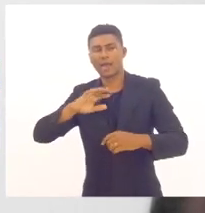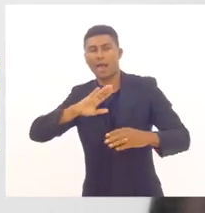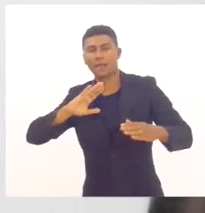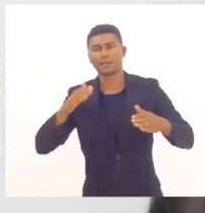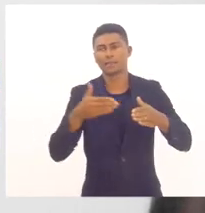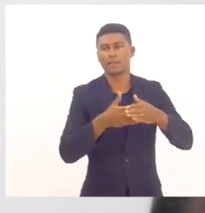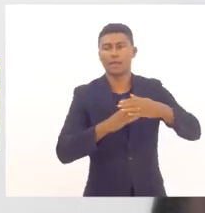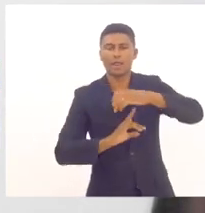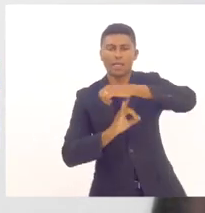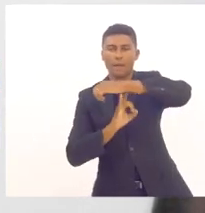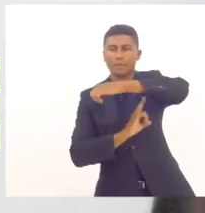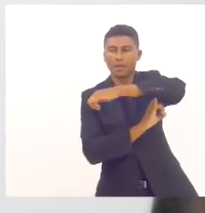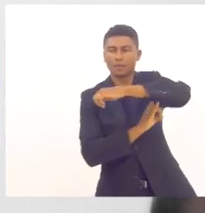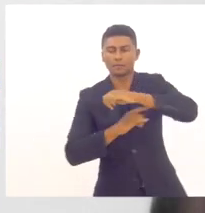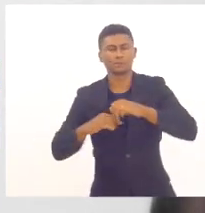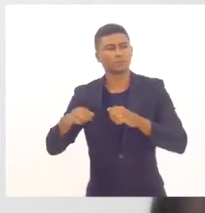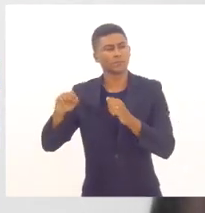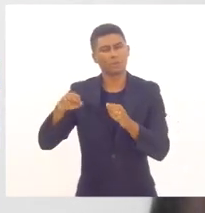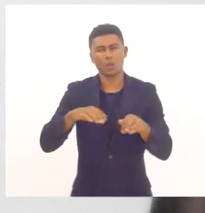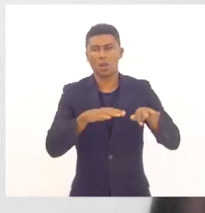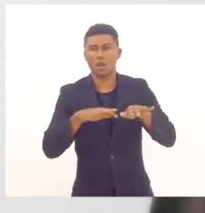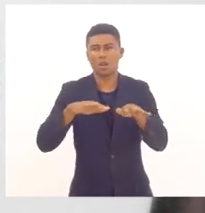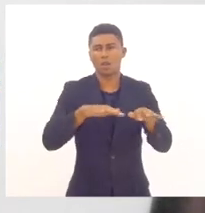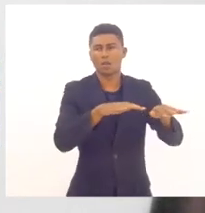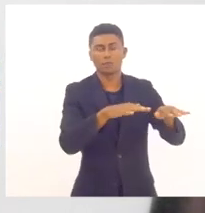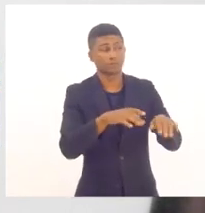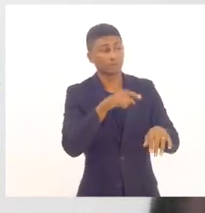organizei. Paulão fez o cartaz.